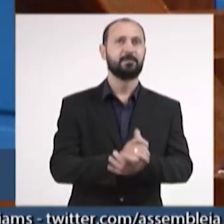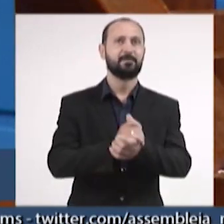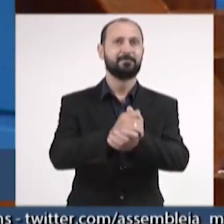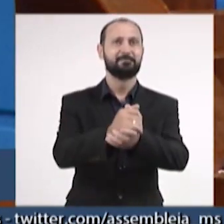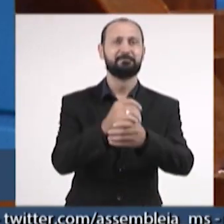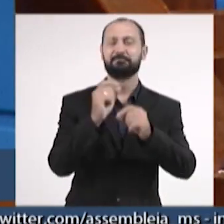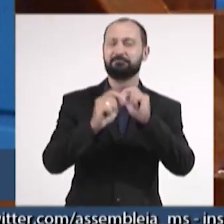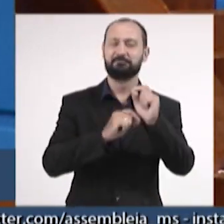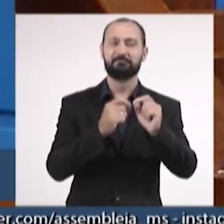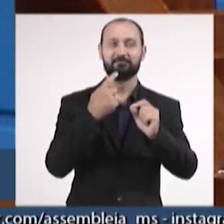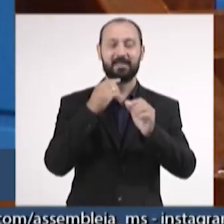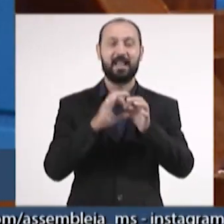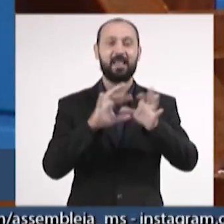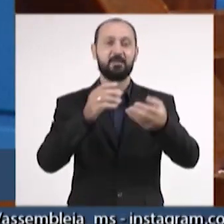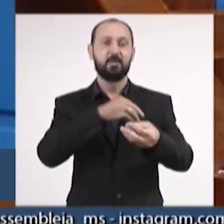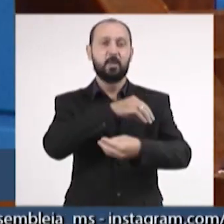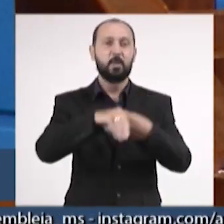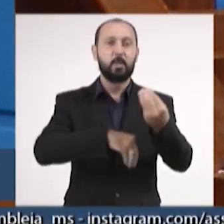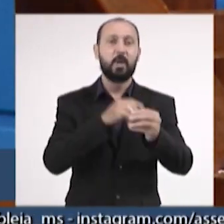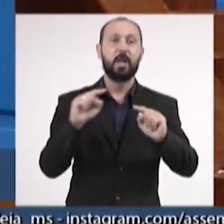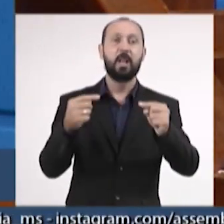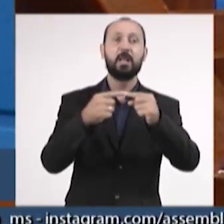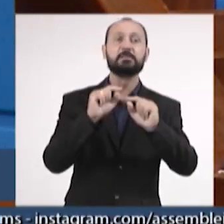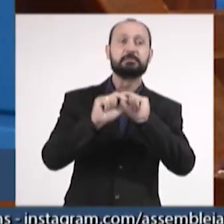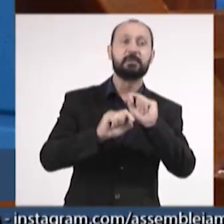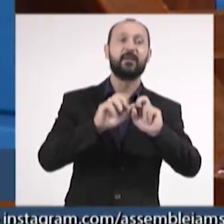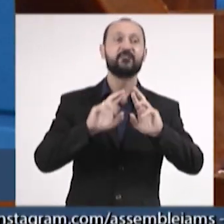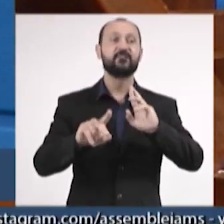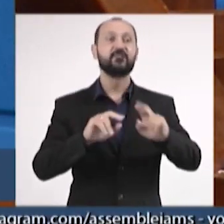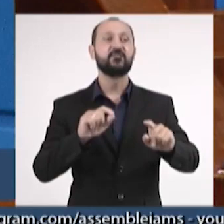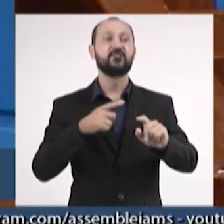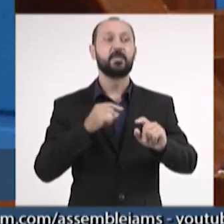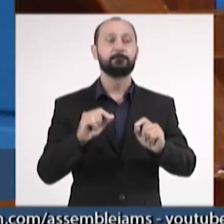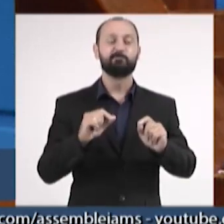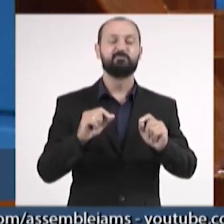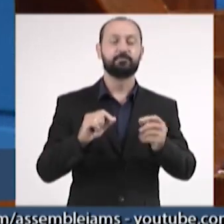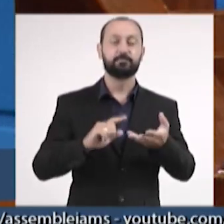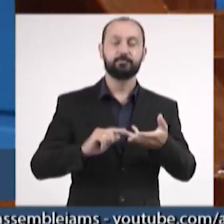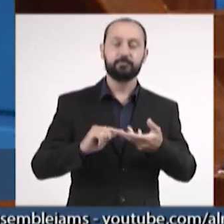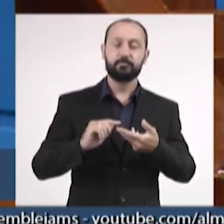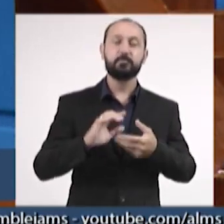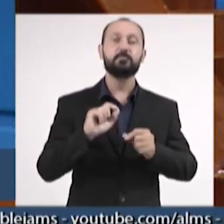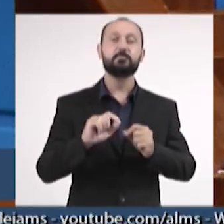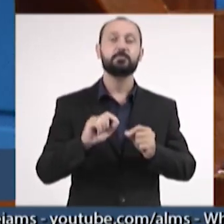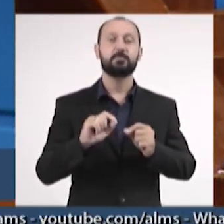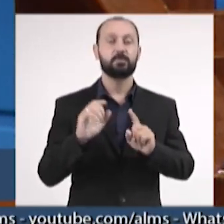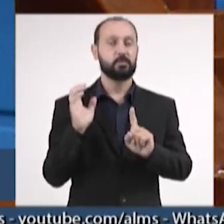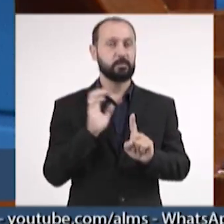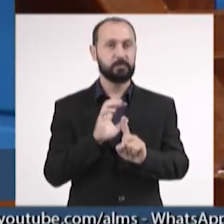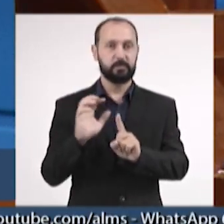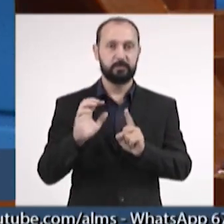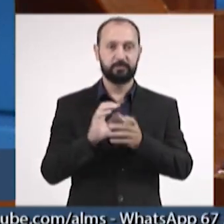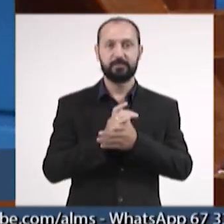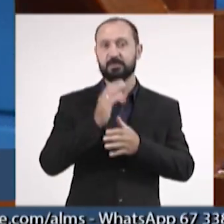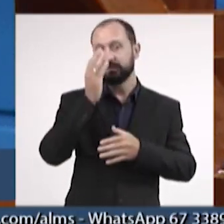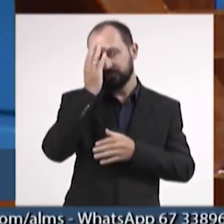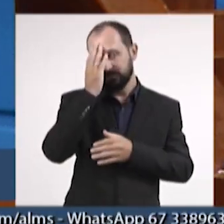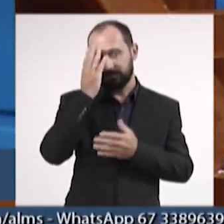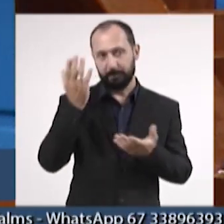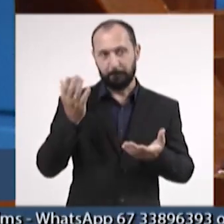e multifacetado, relacionado a uma diversidade de fatores, a